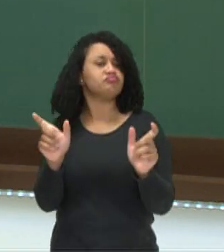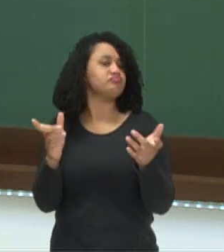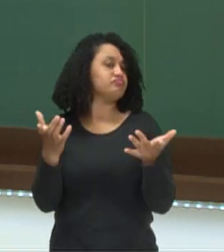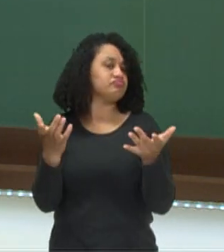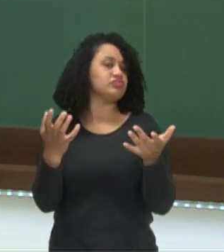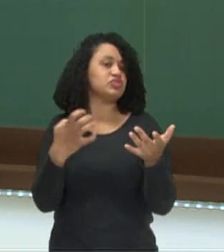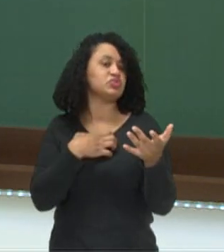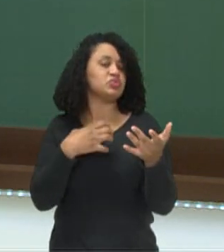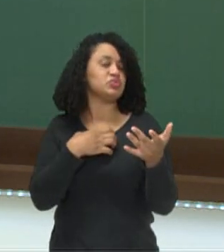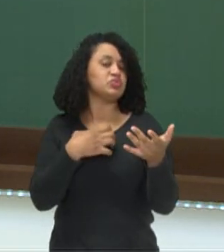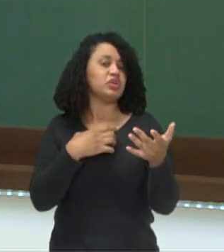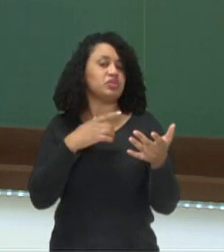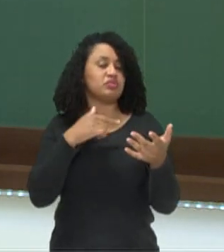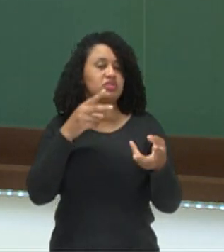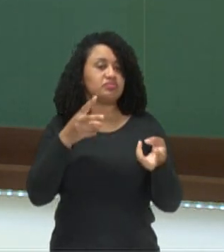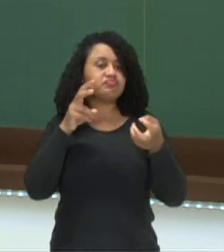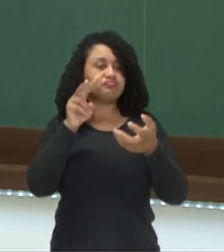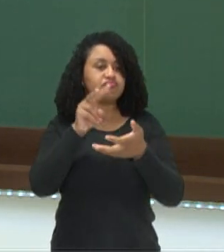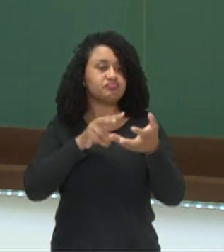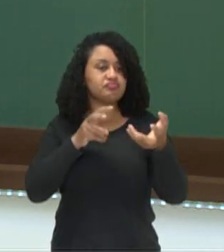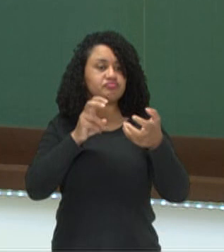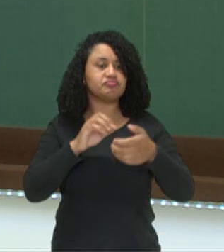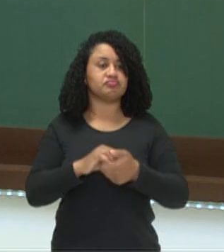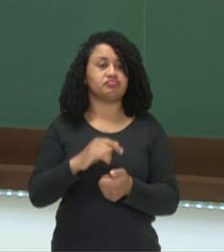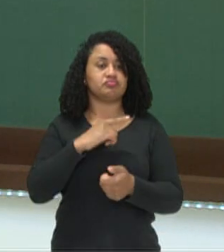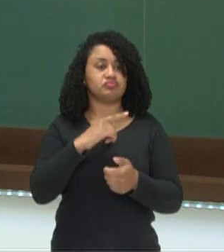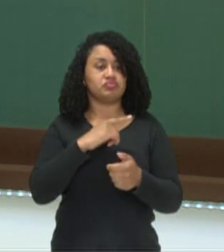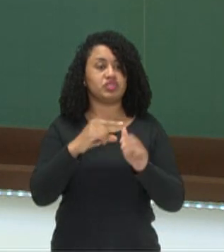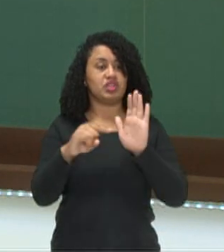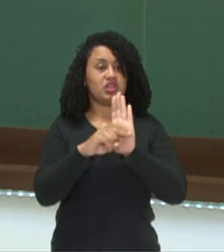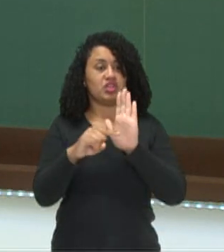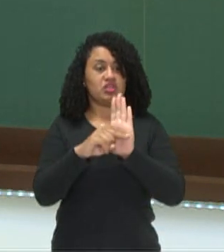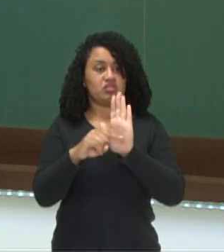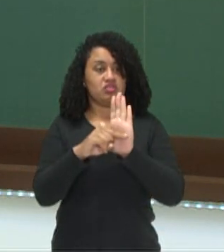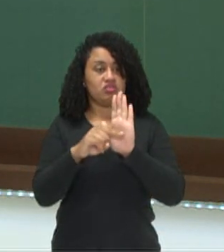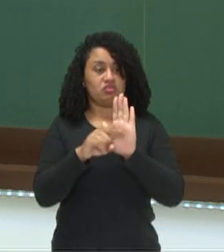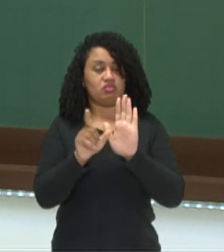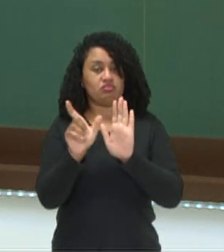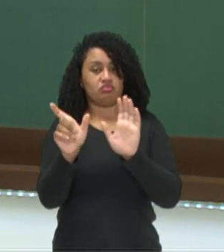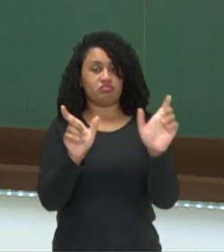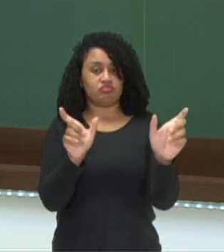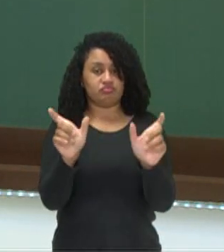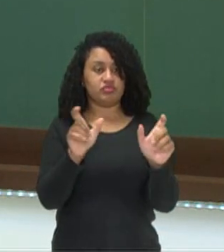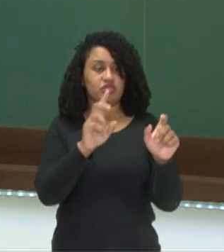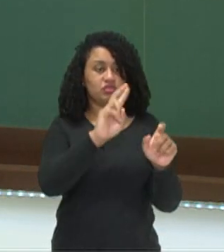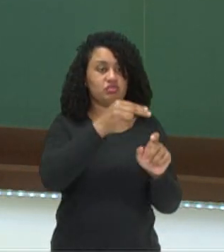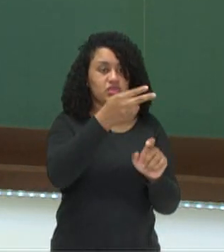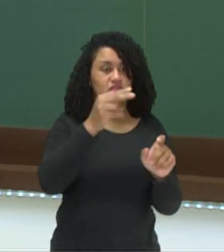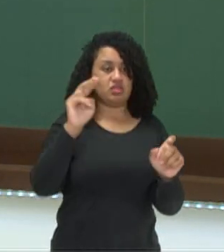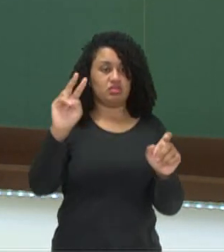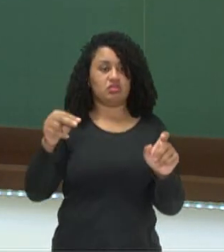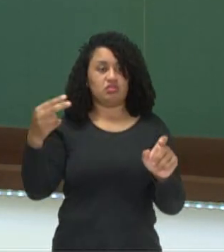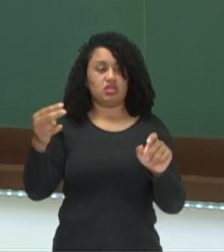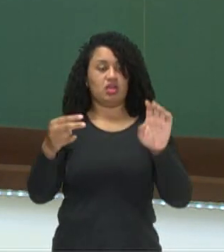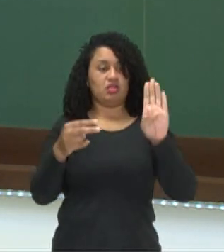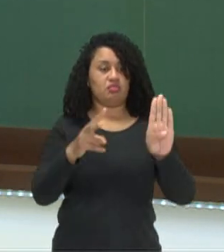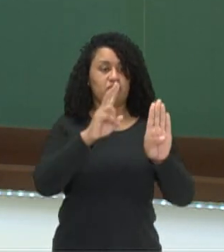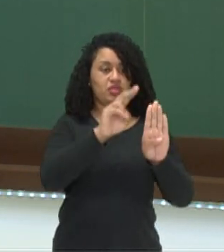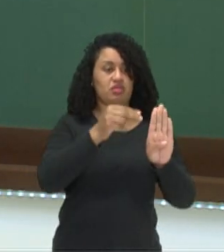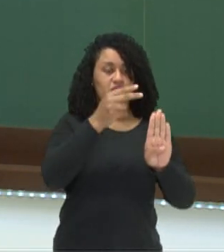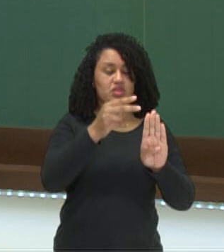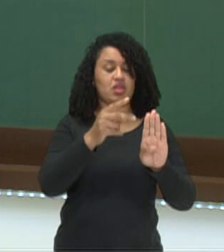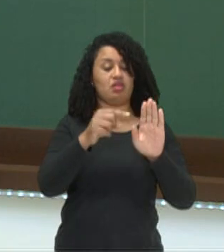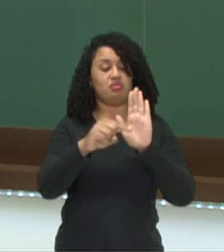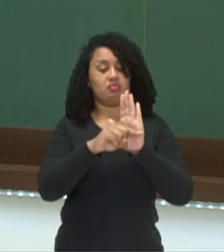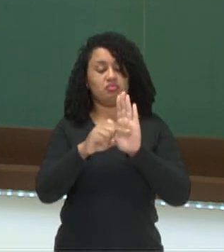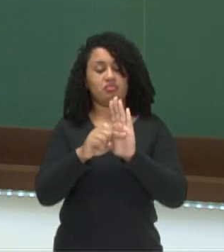ok? É a maneira como você lê. Então, eu tenho ali a diferença de dois quadrados. Então, o primeiro ao quadrado